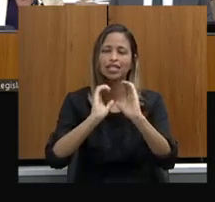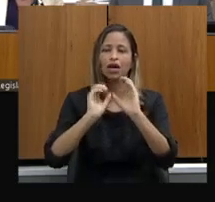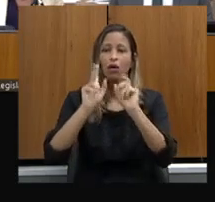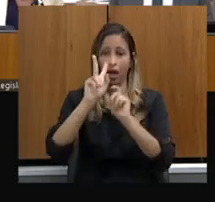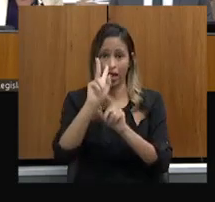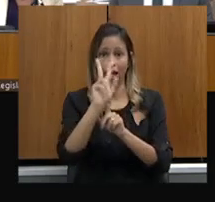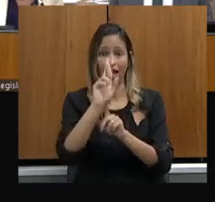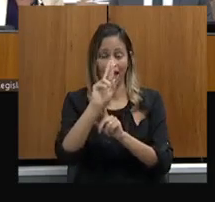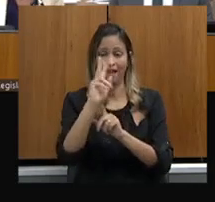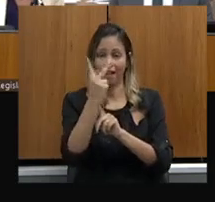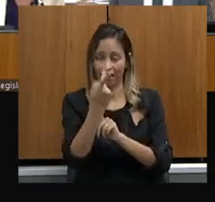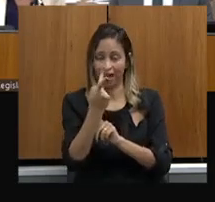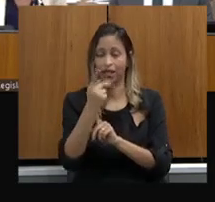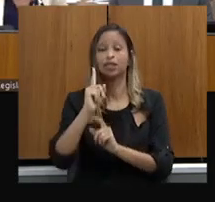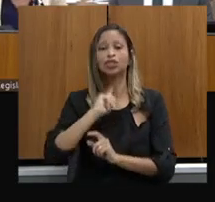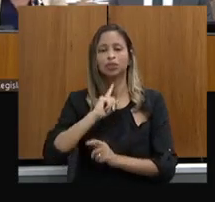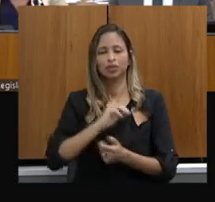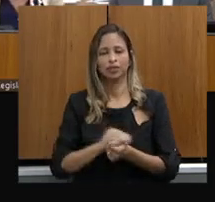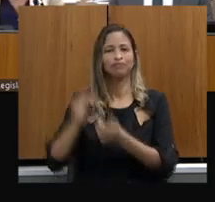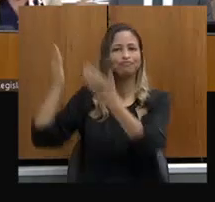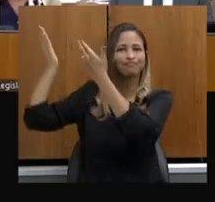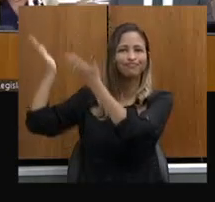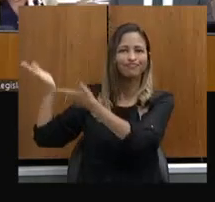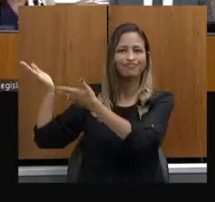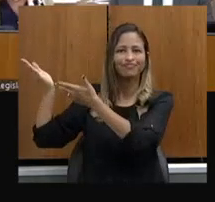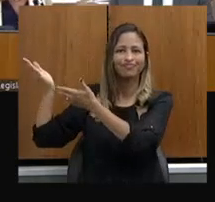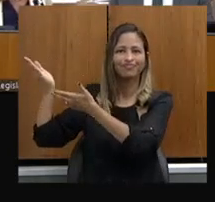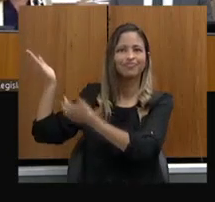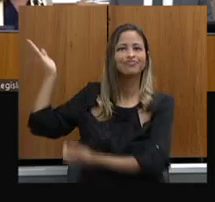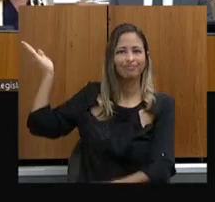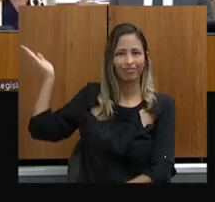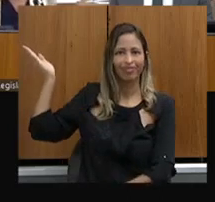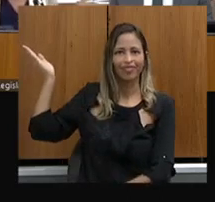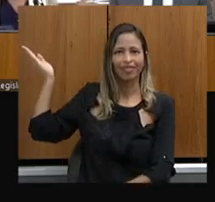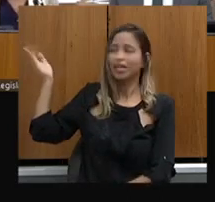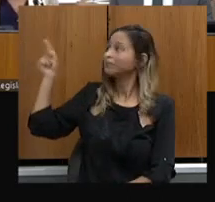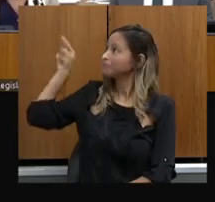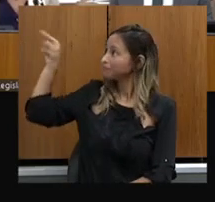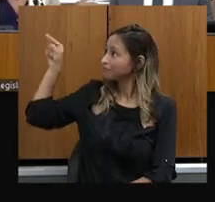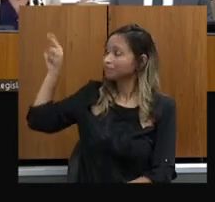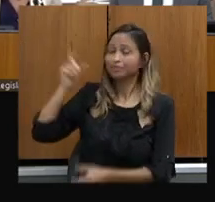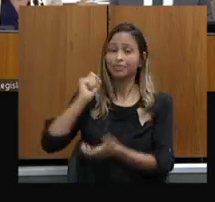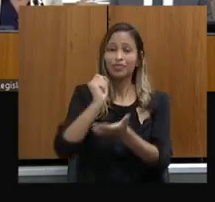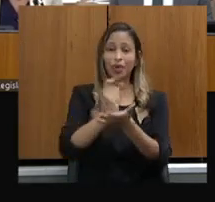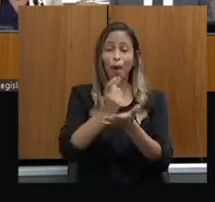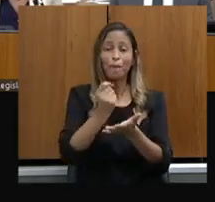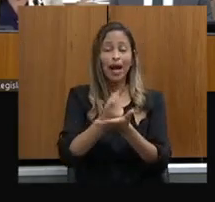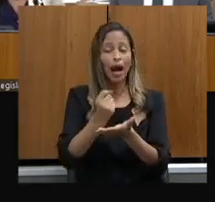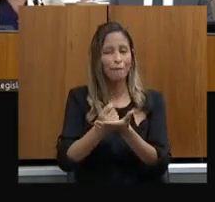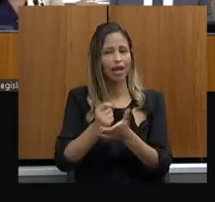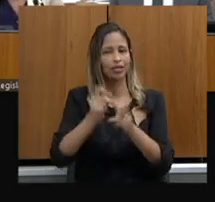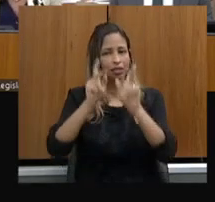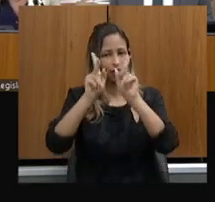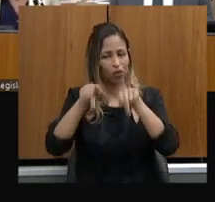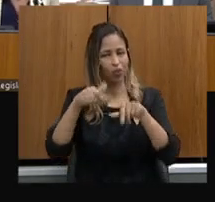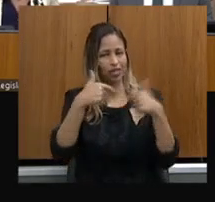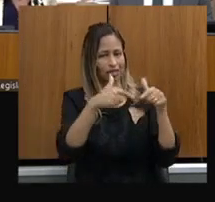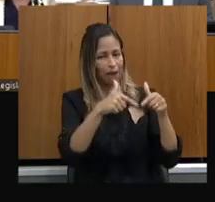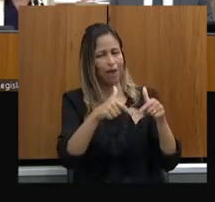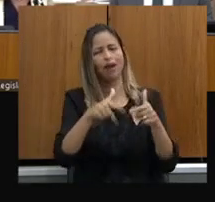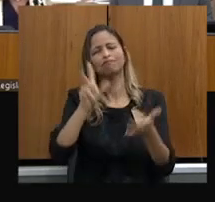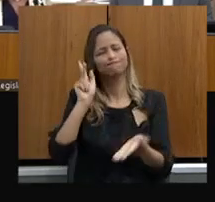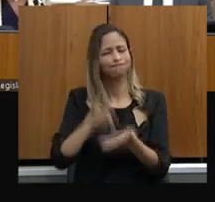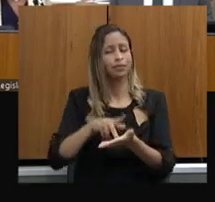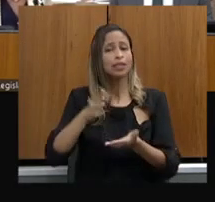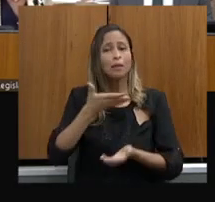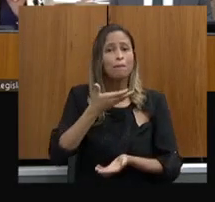humanos é do governo de Minas pode passar por favor em relação ao pagamento de servidores públicos esse era sem sombra de